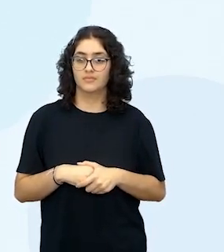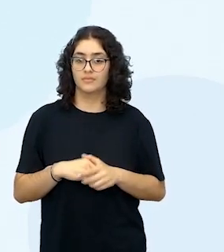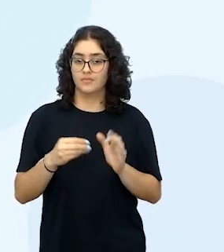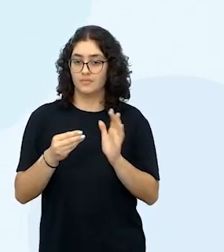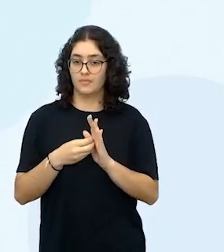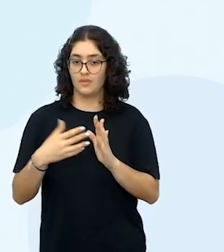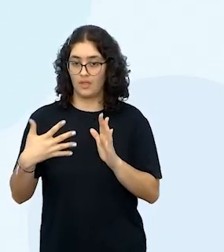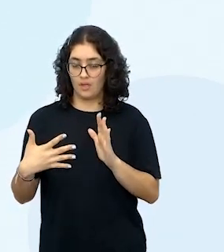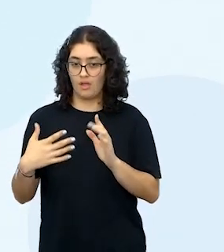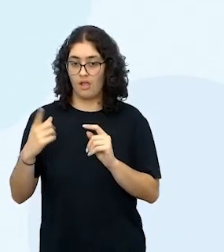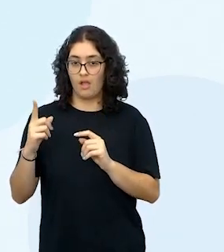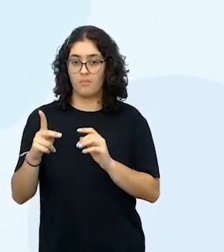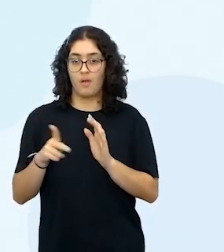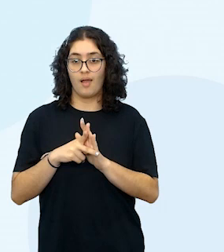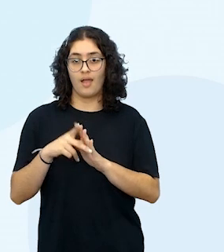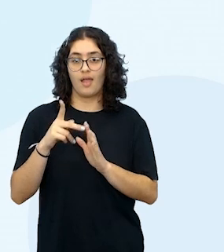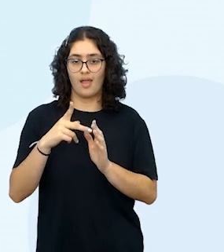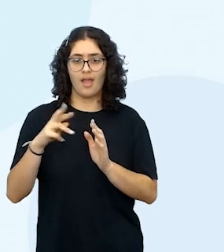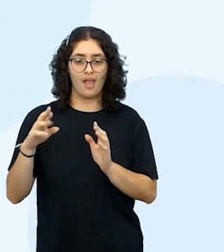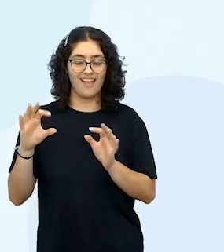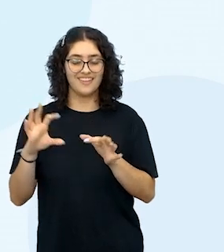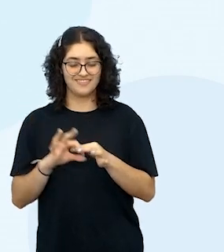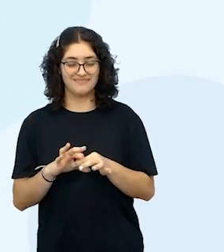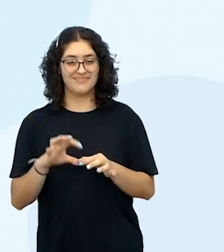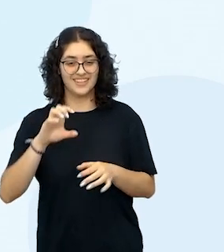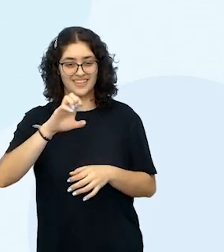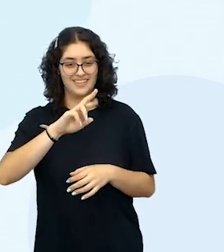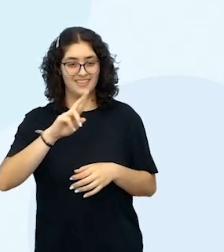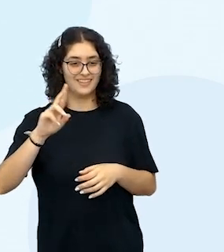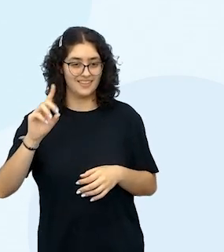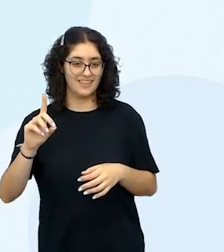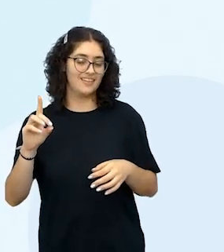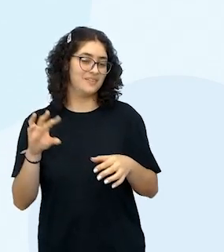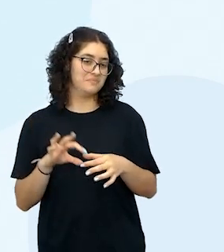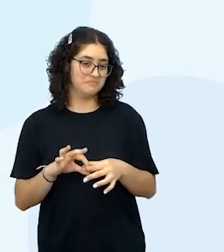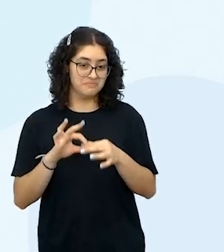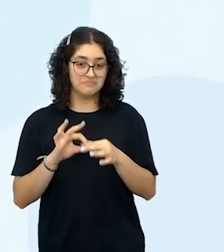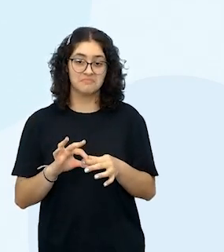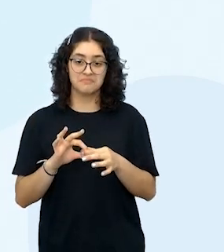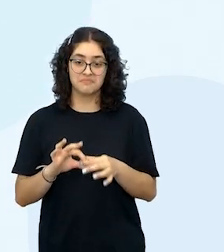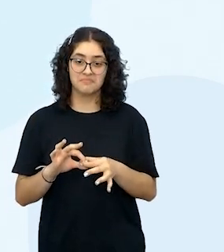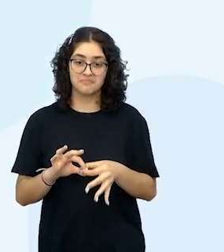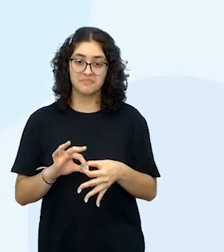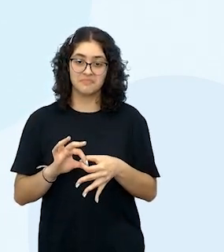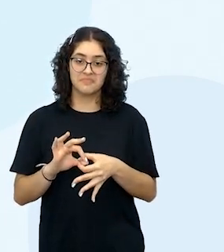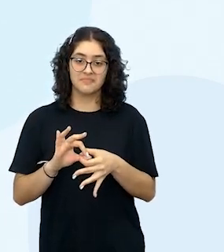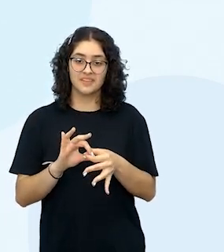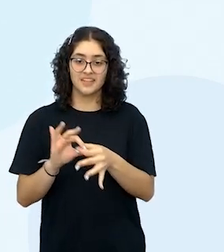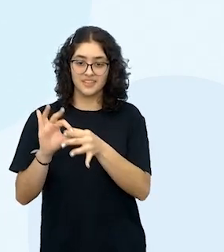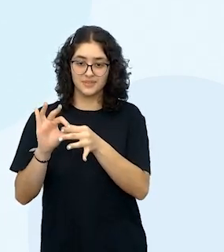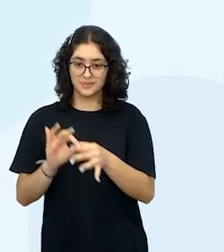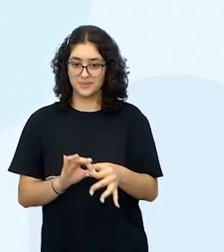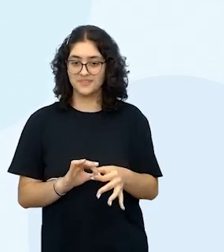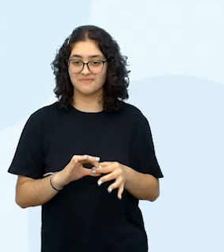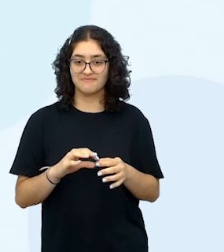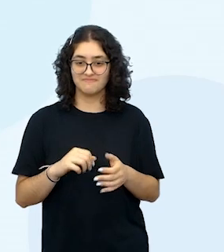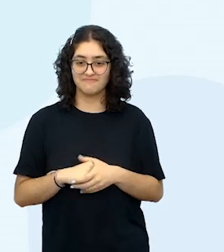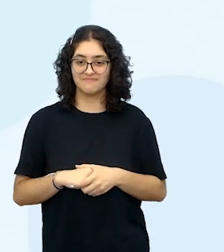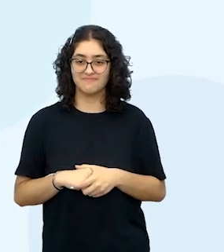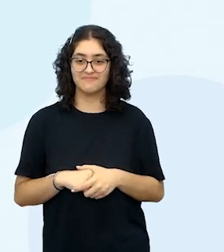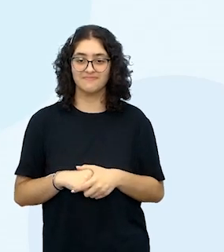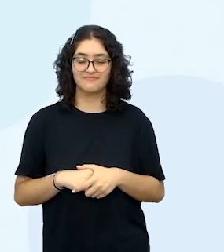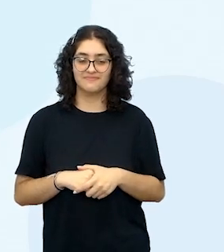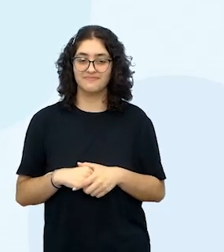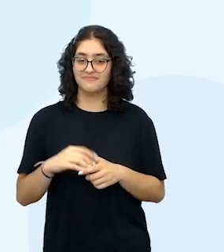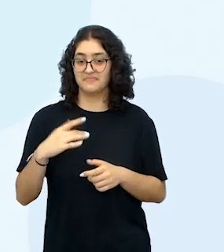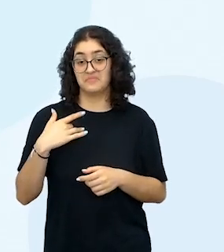está atrelado à RRD, mas está, gente. A RRD está participando de muitas partes no currículo. Próximos capítulos. Olha,